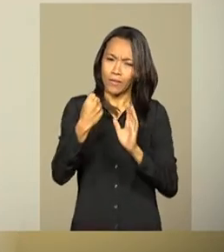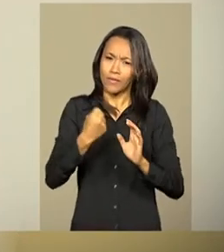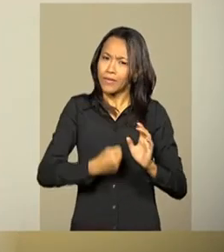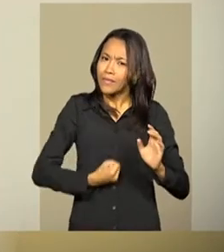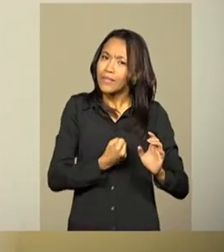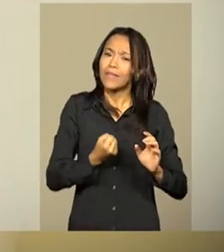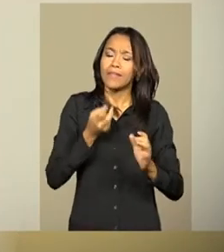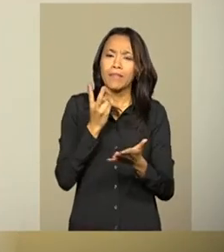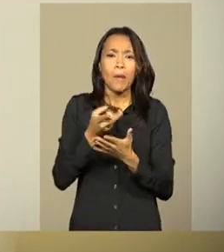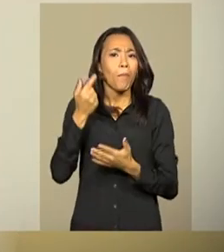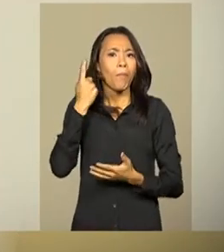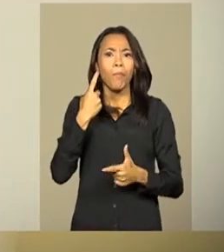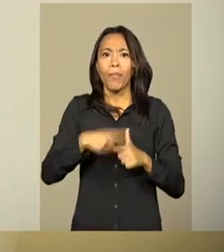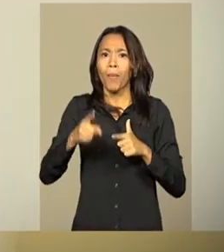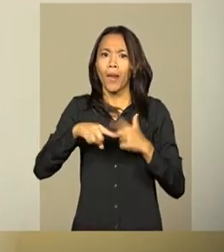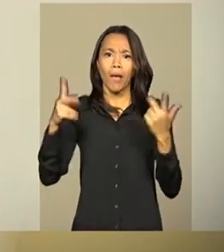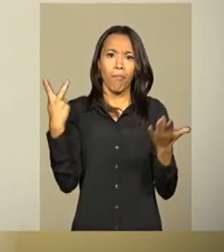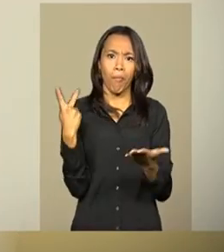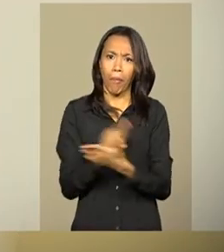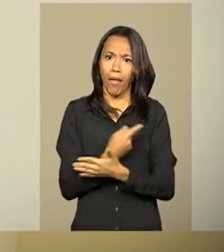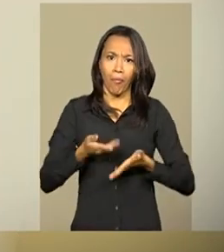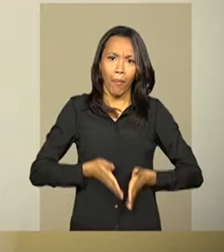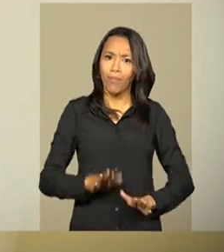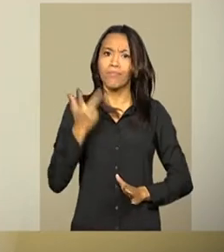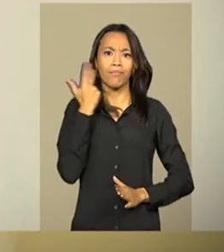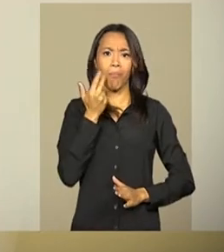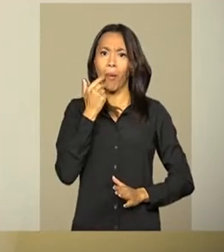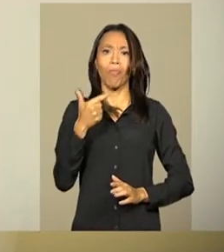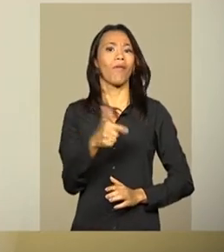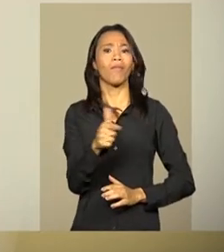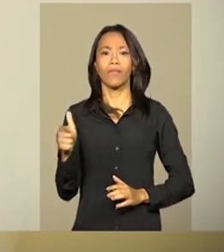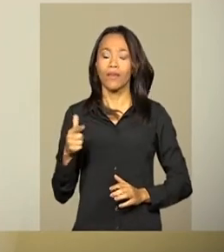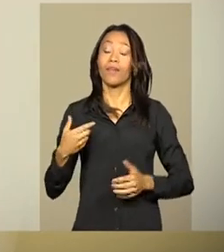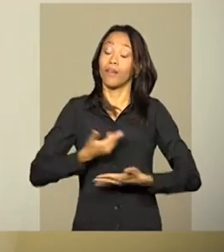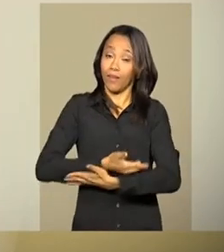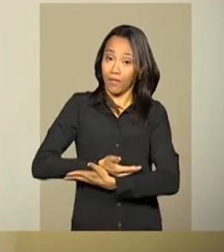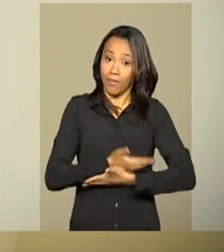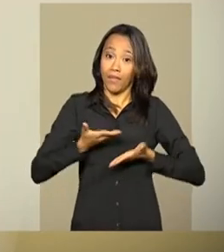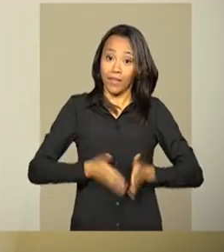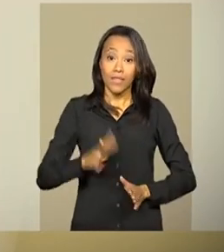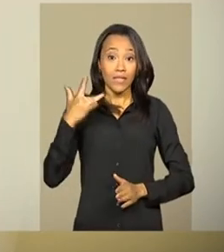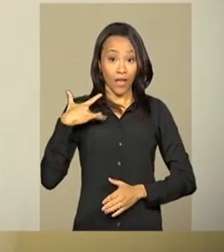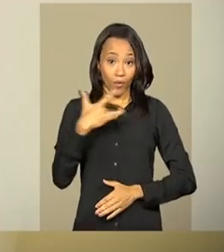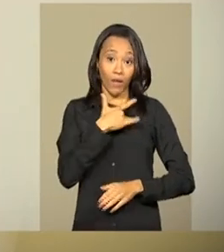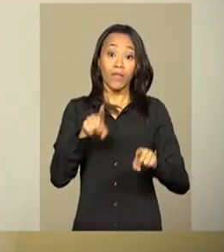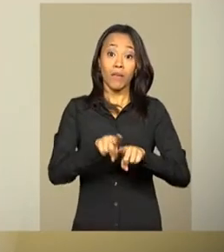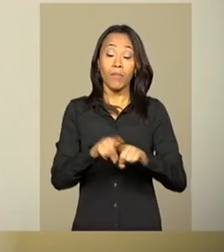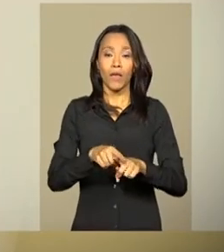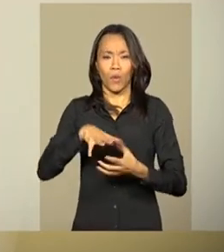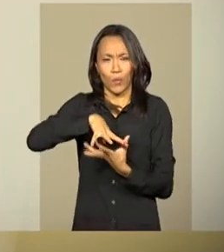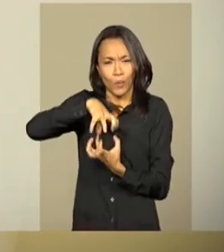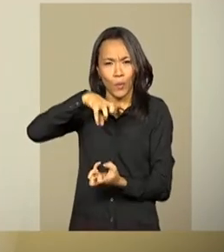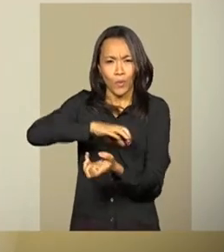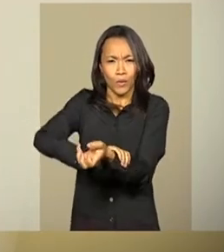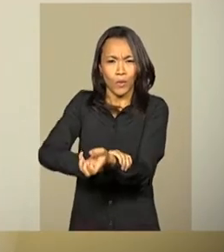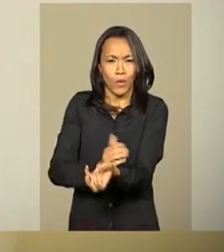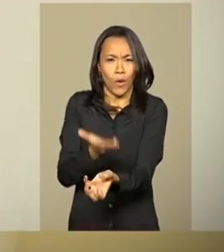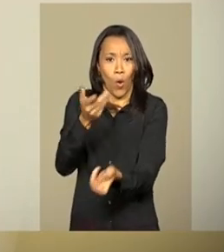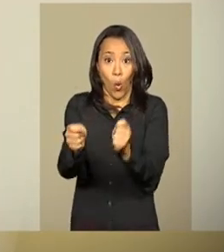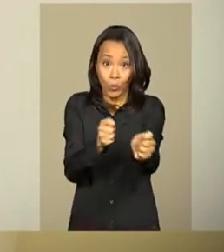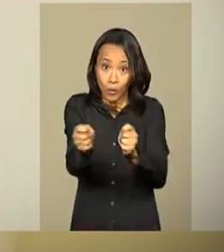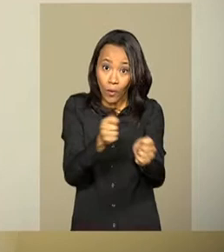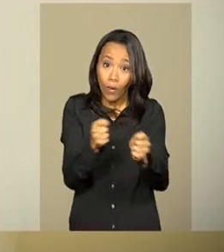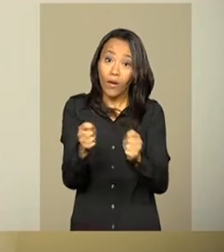ter um parto sem complicações E o bebê vai nascer saudável o idoso que controla pressão tem menos risco